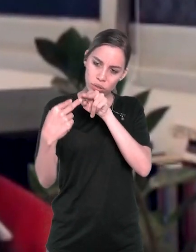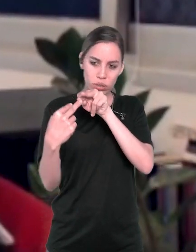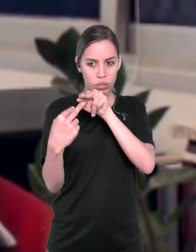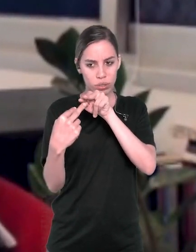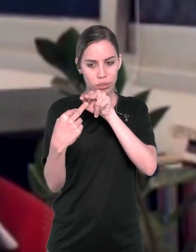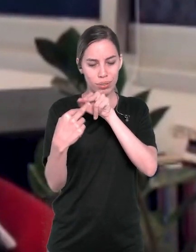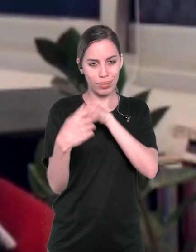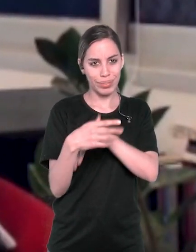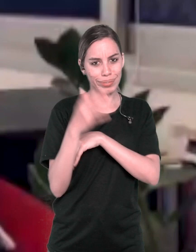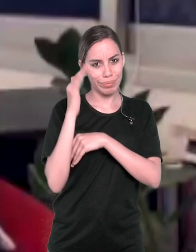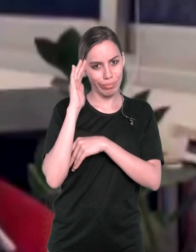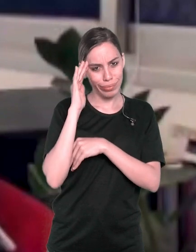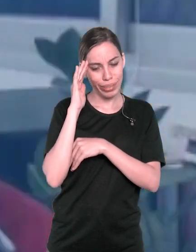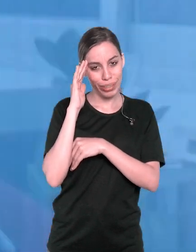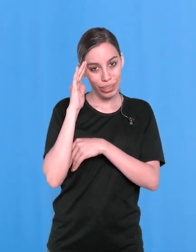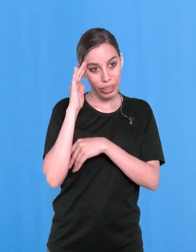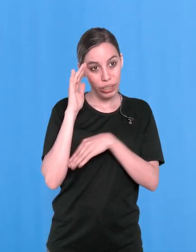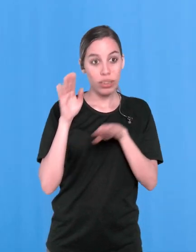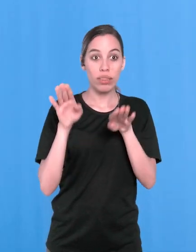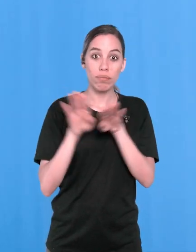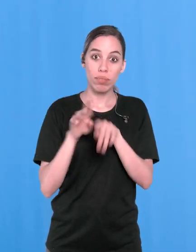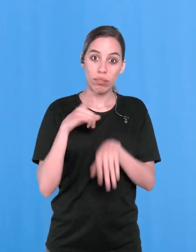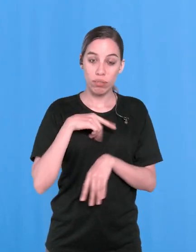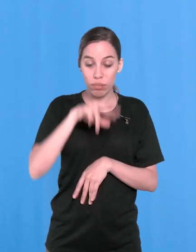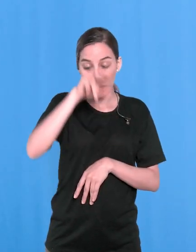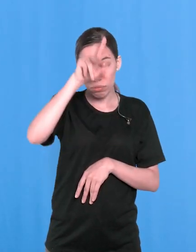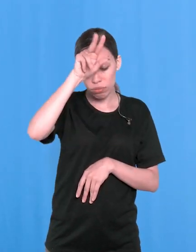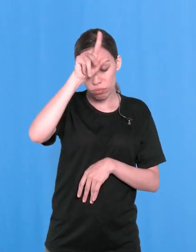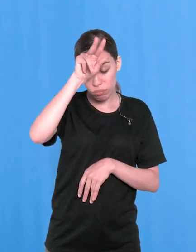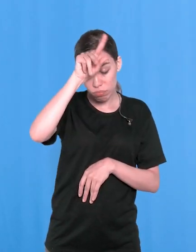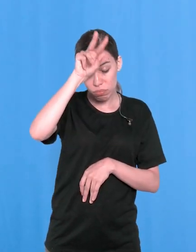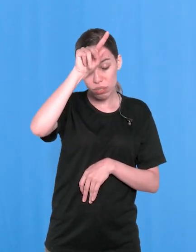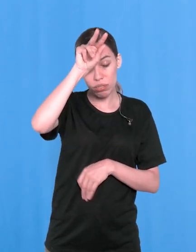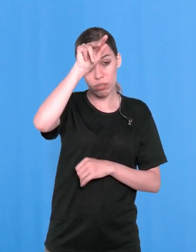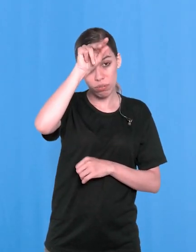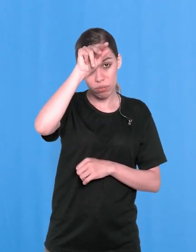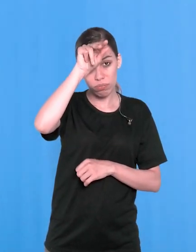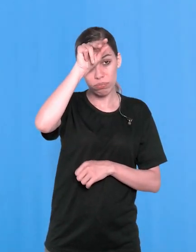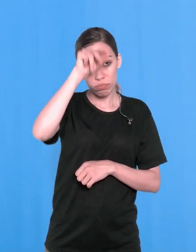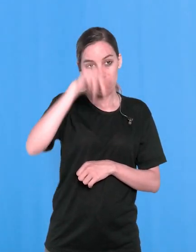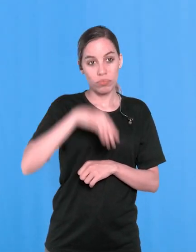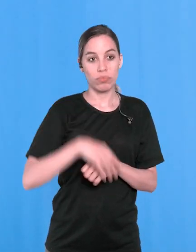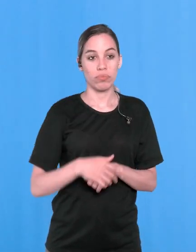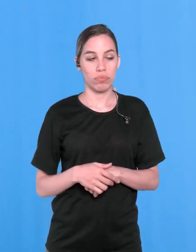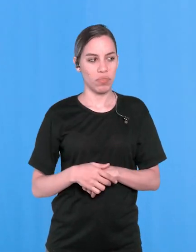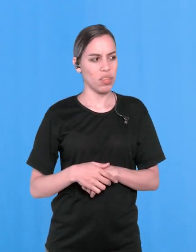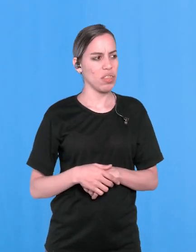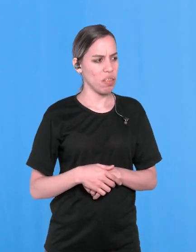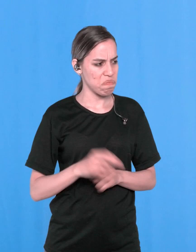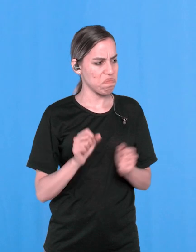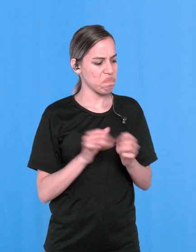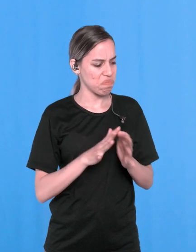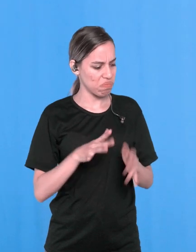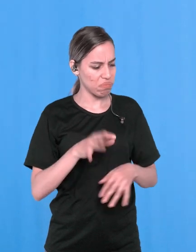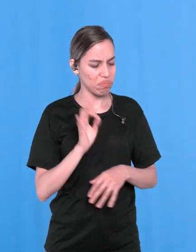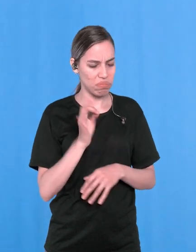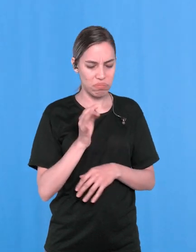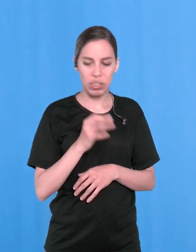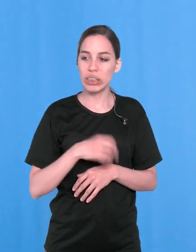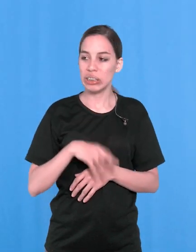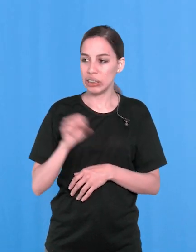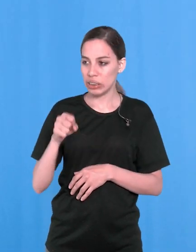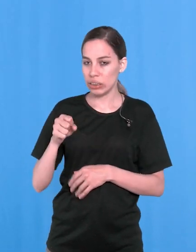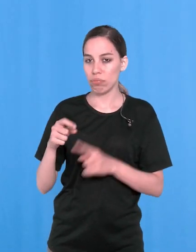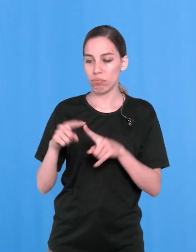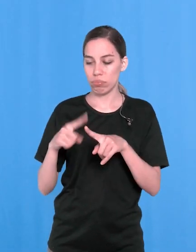A Paixão Segundo de H, que é incrível que é também, né? incrível e que passa também pelo olhar, né? Quer dizer, há uma